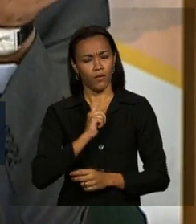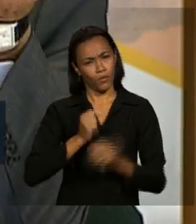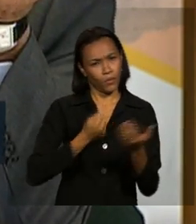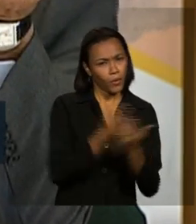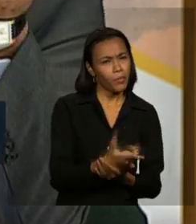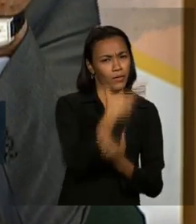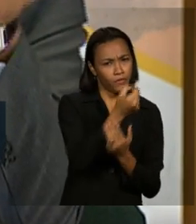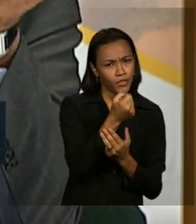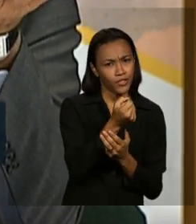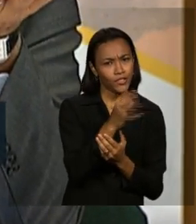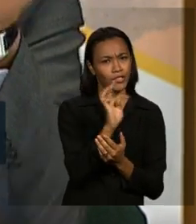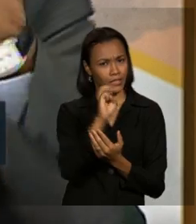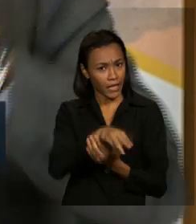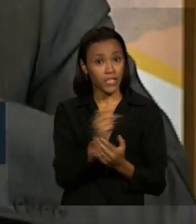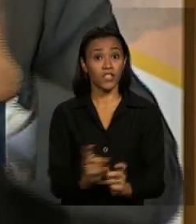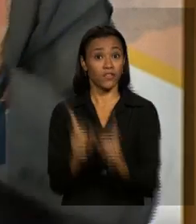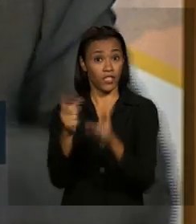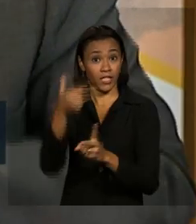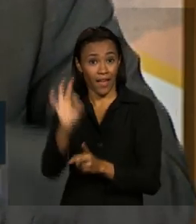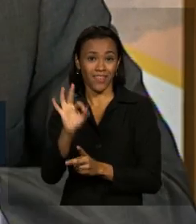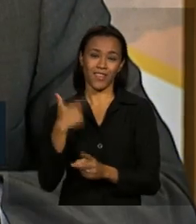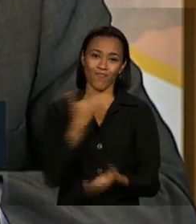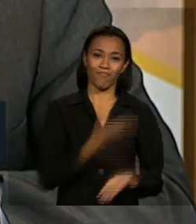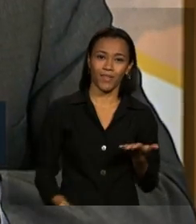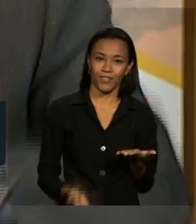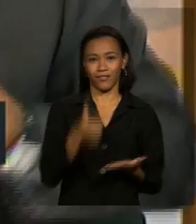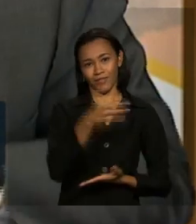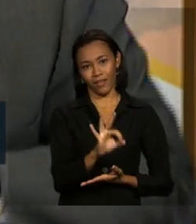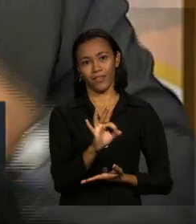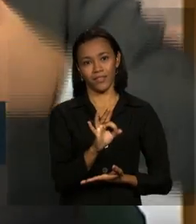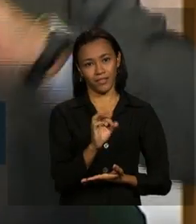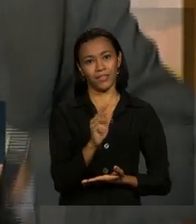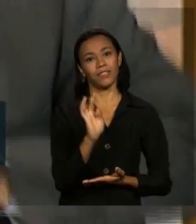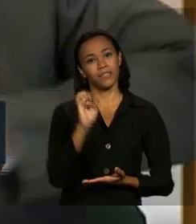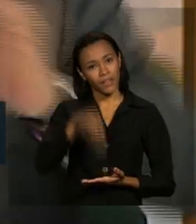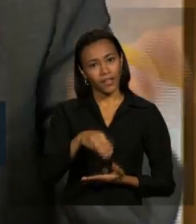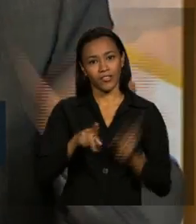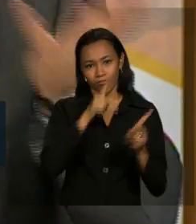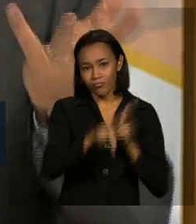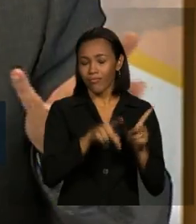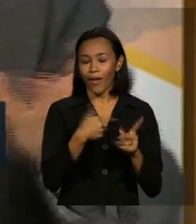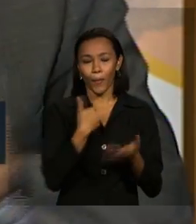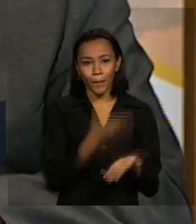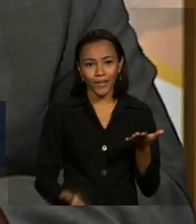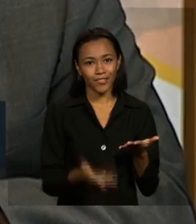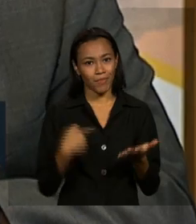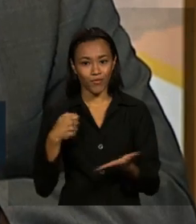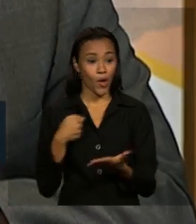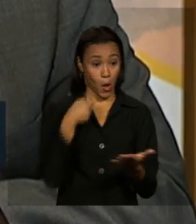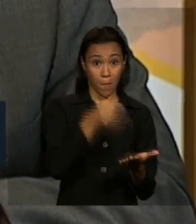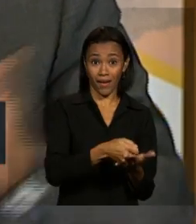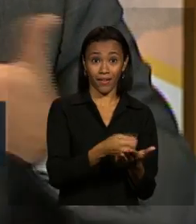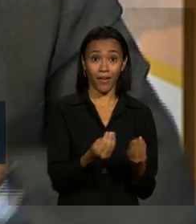20 trens e vendi 10 eu tive um prejuízo de 10 10 trens eu eu vou pagar pro de cá mas não vou